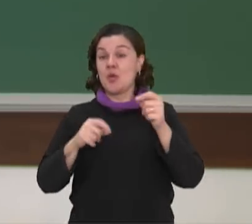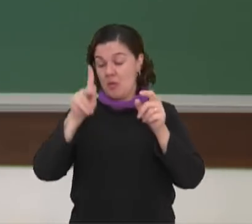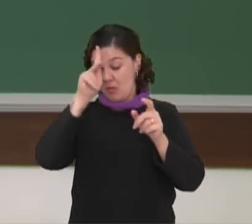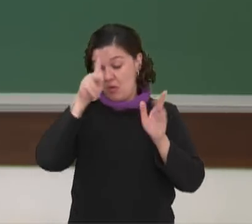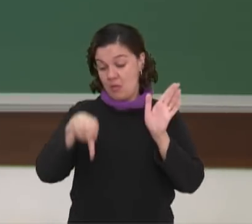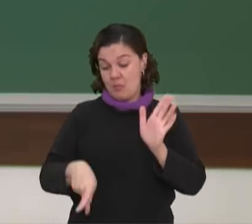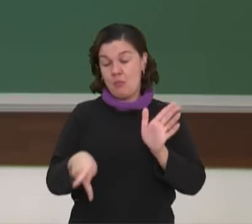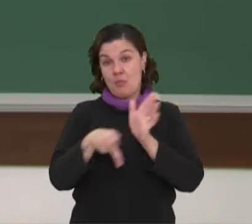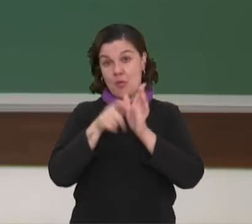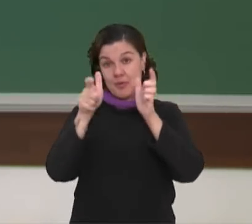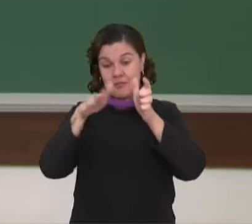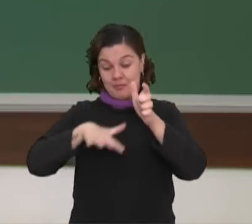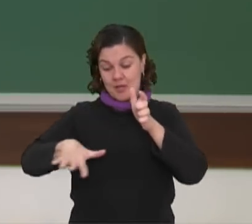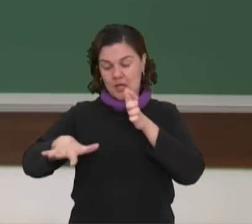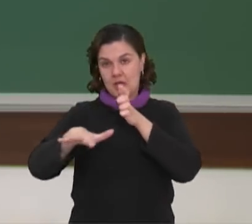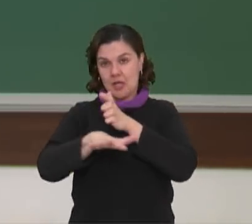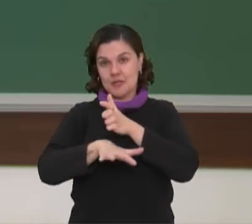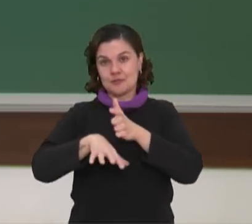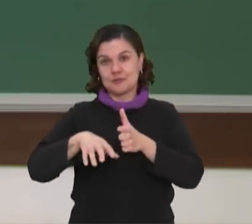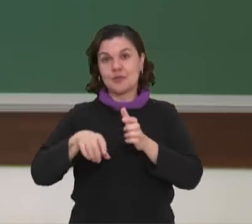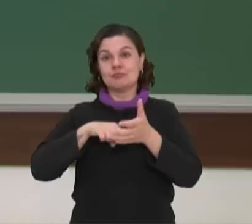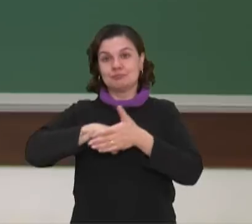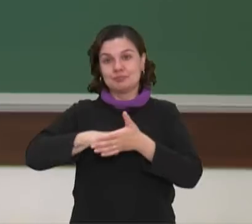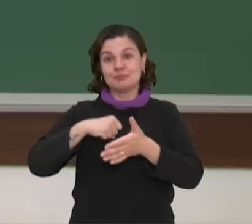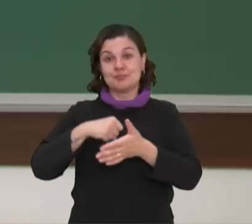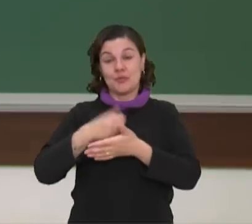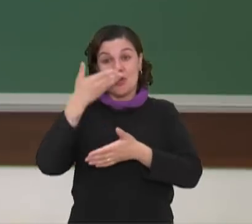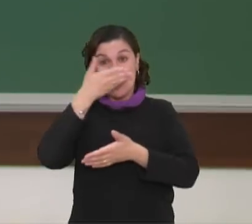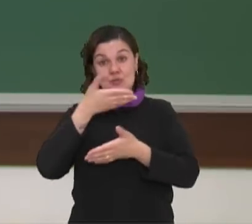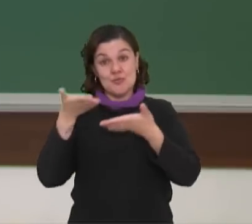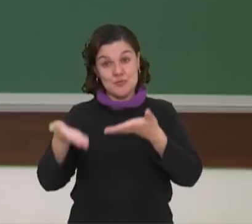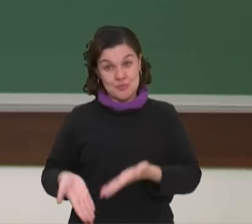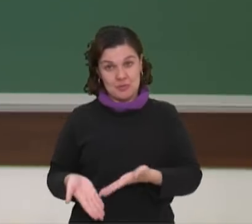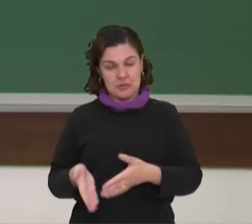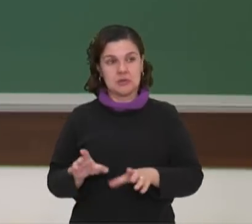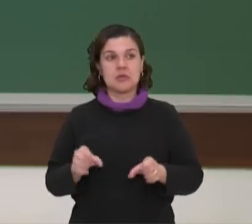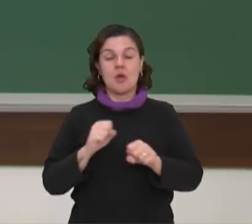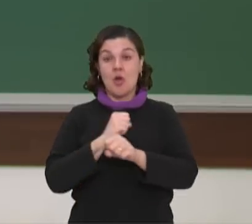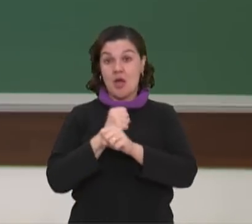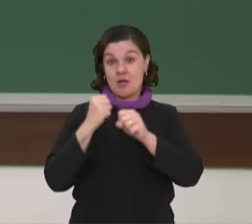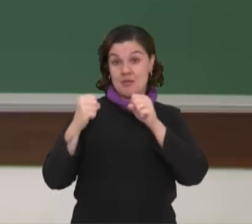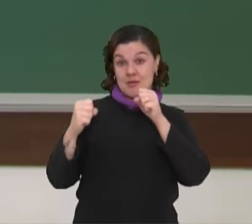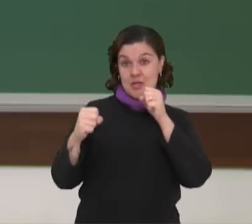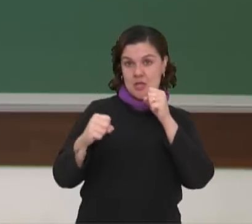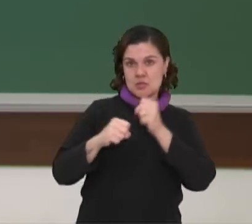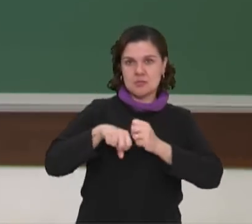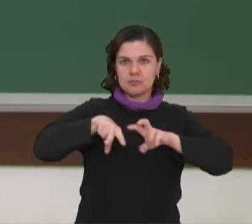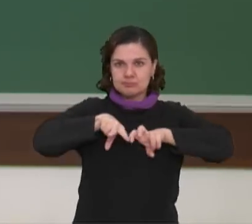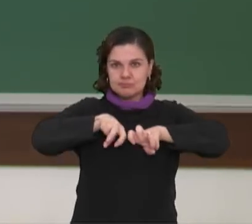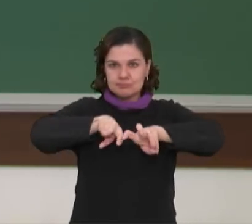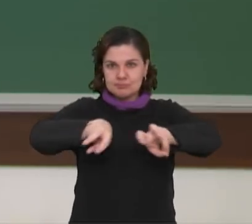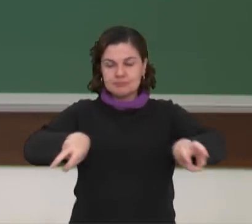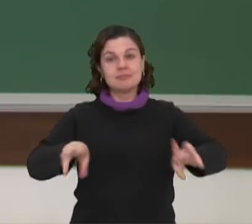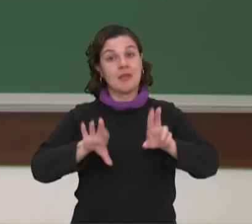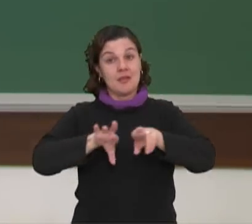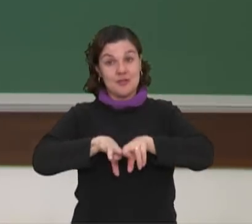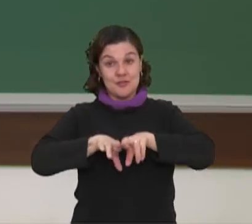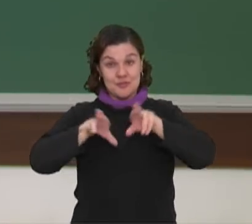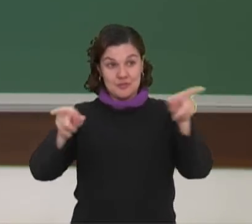engenho. A sociedade do ouro, então a sociedade mineradora, há uma diferença, uma mudança muito clara